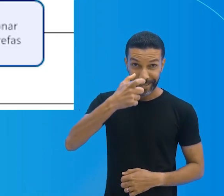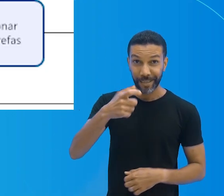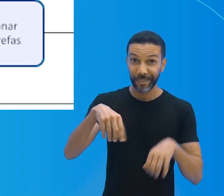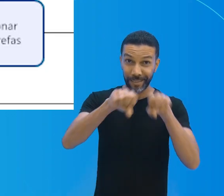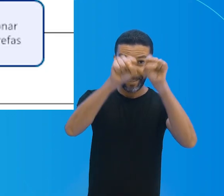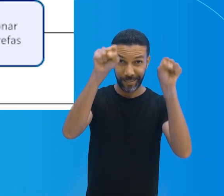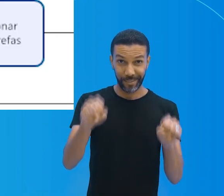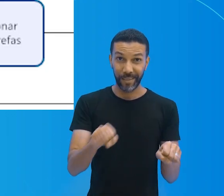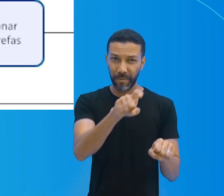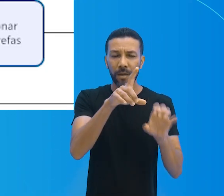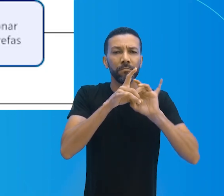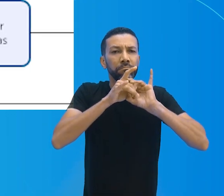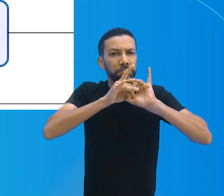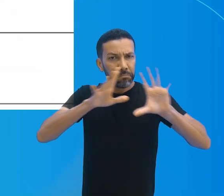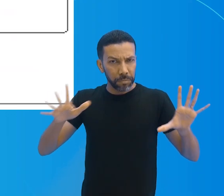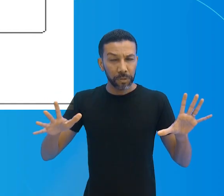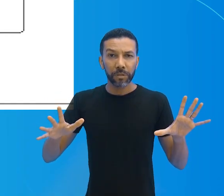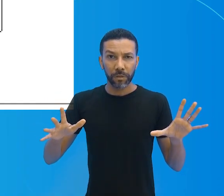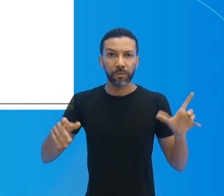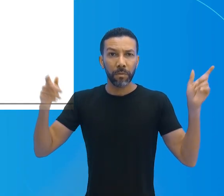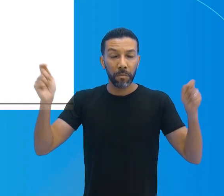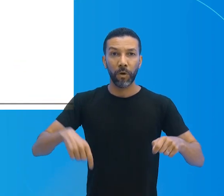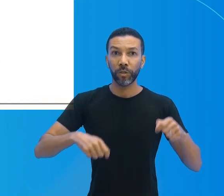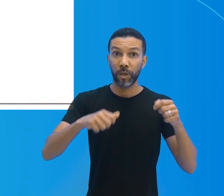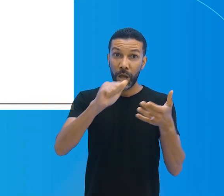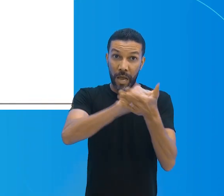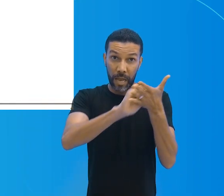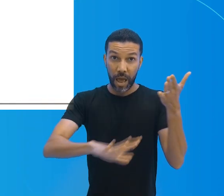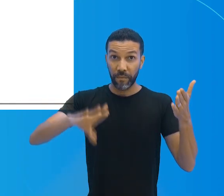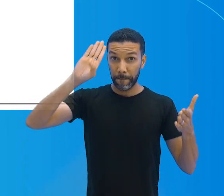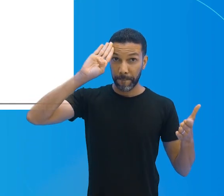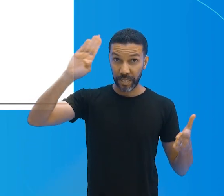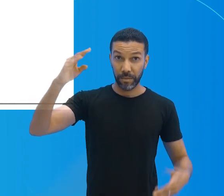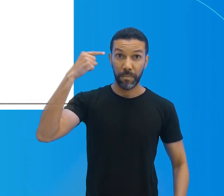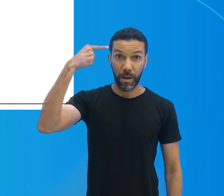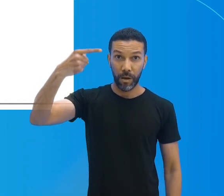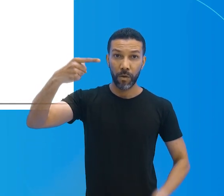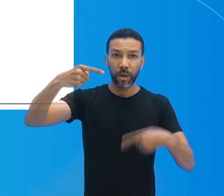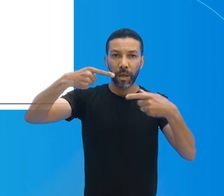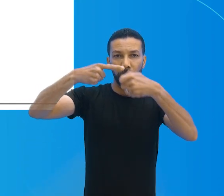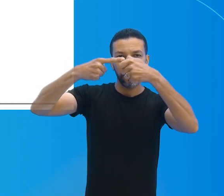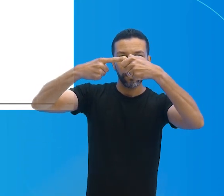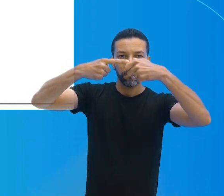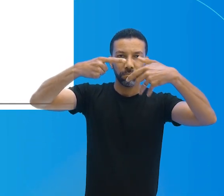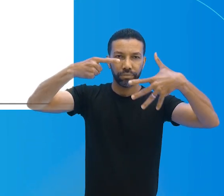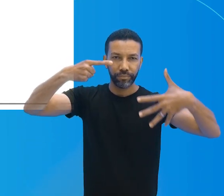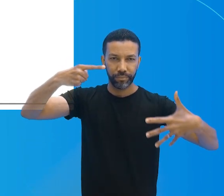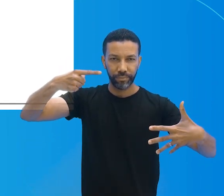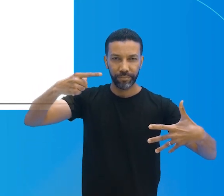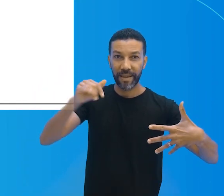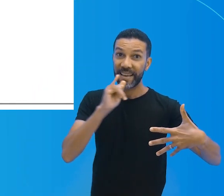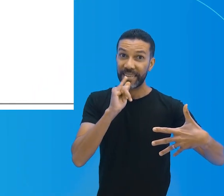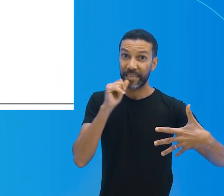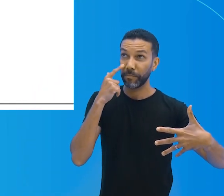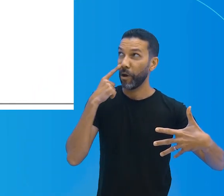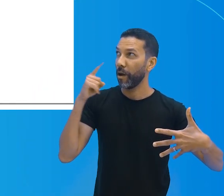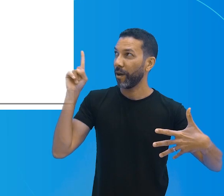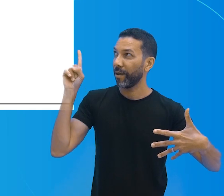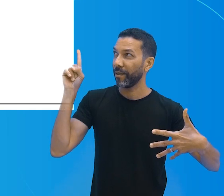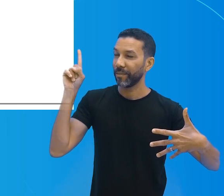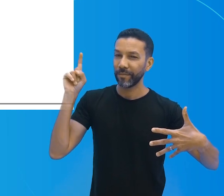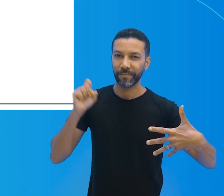Interessante que o sistema vai permitir que se cadastre subtarefas, né? Então a gente poderia ilustrar aqui,